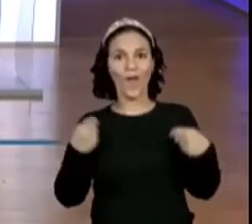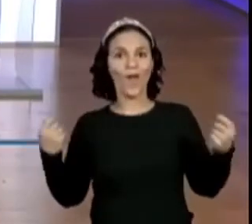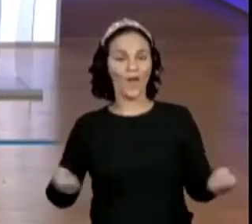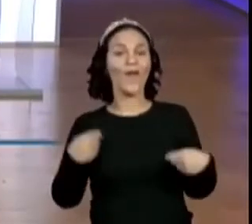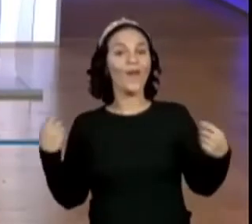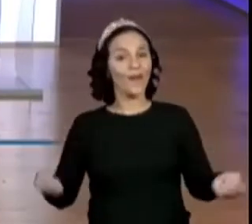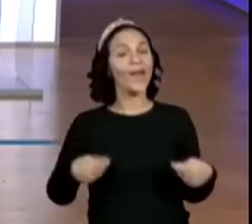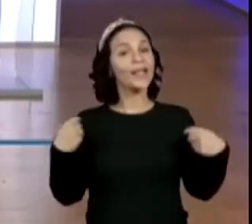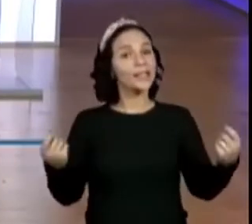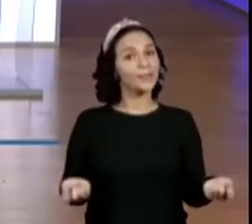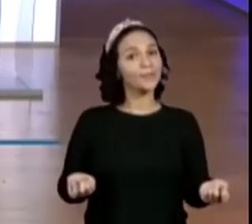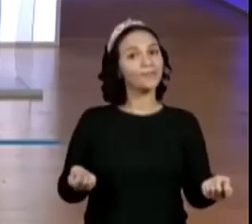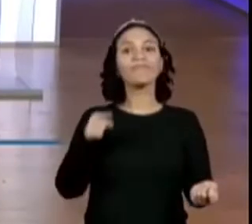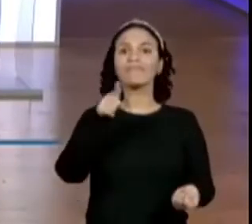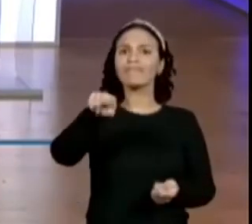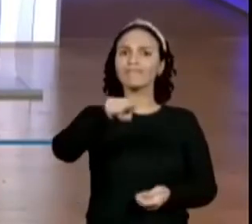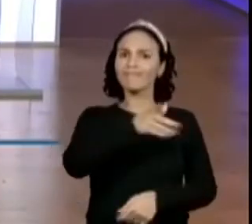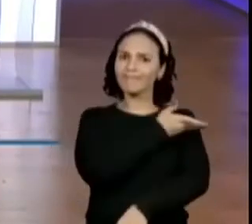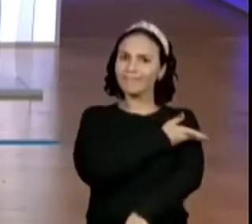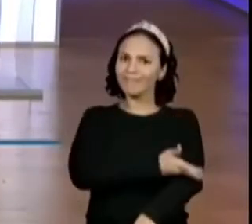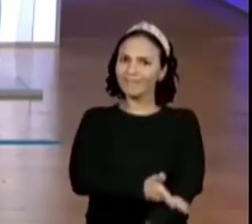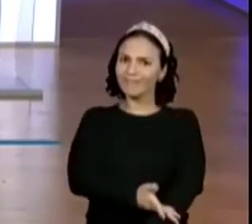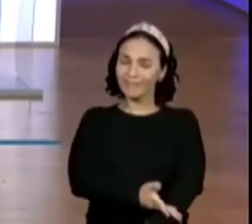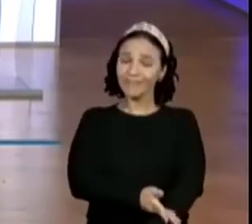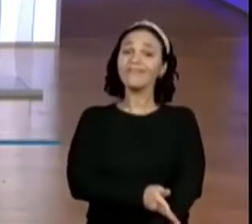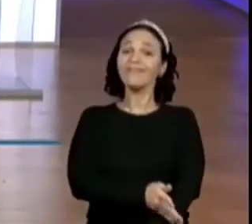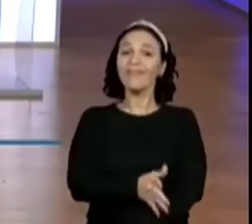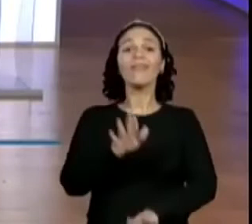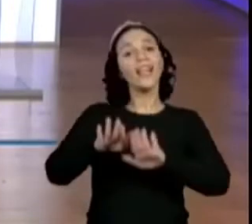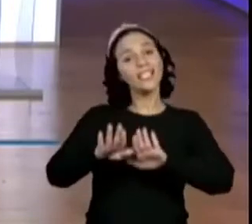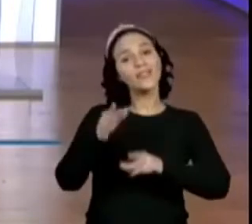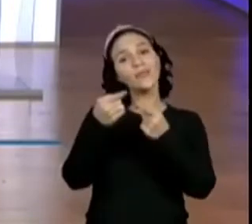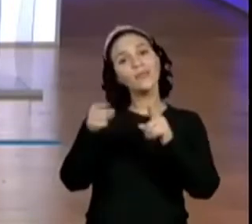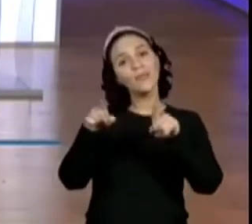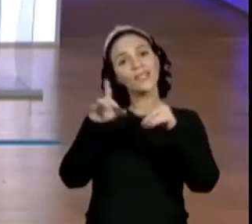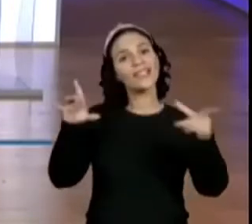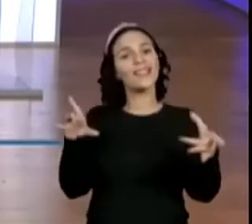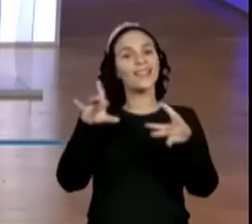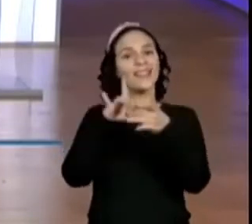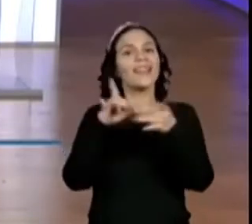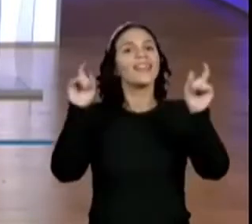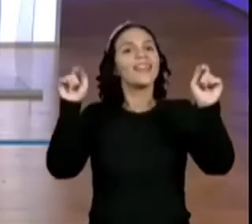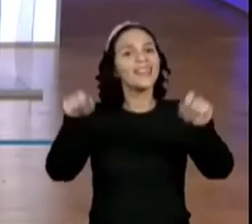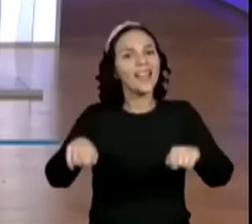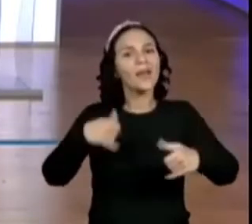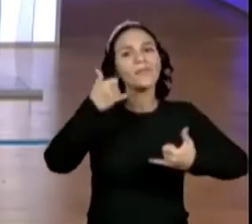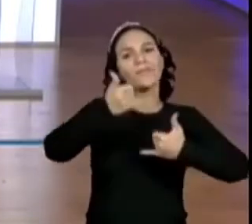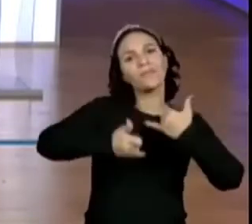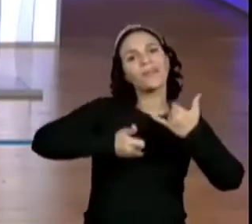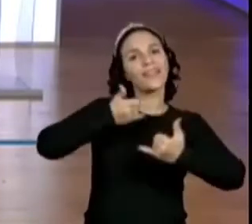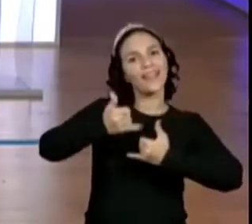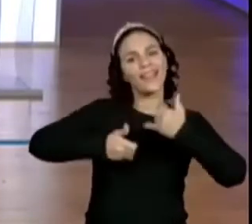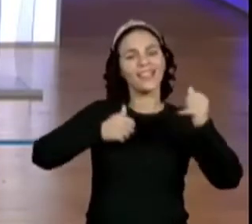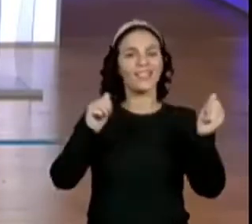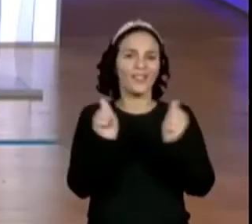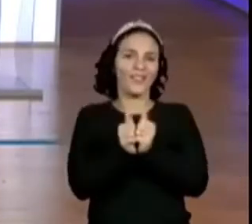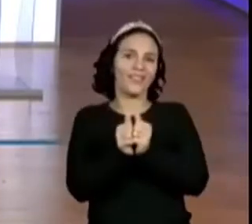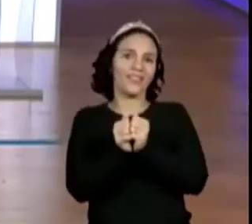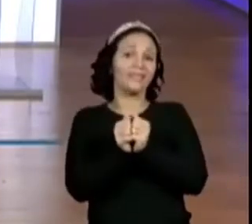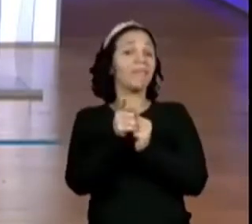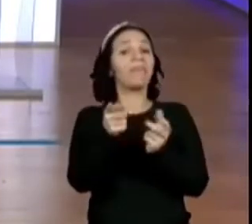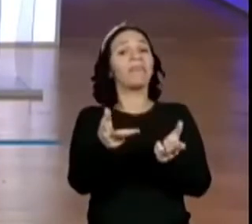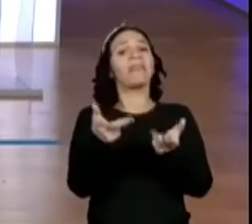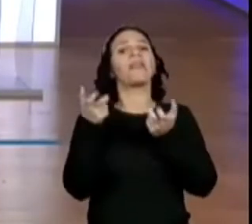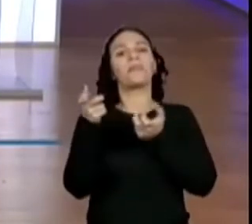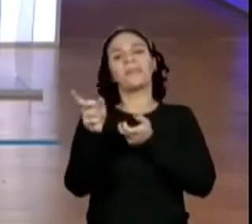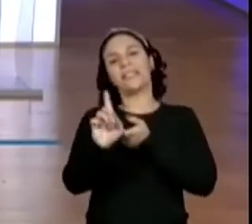muito praticada por eles, nós estamos utilizando parlendas, né, na hora de pular a corda. E vocês nem